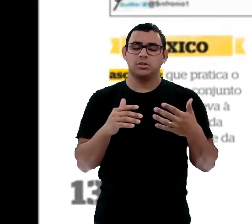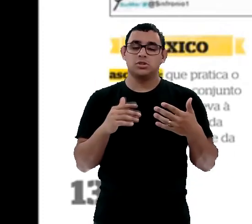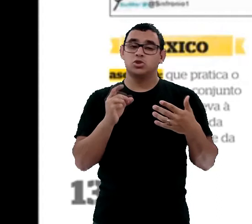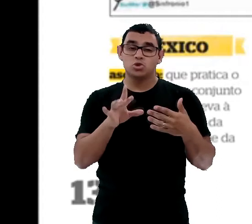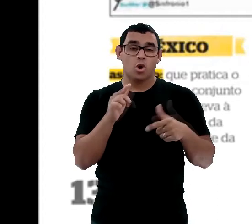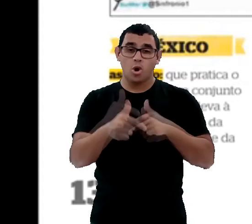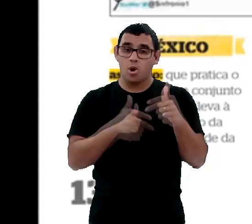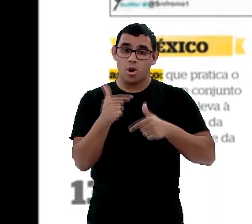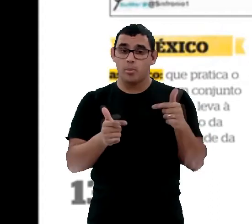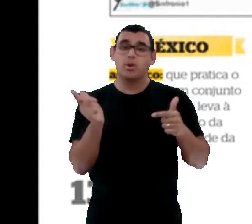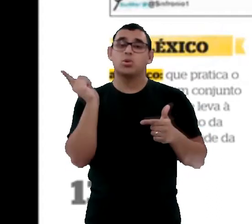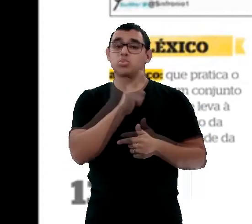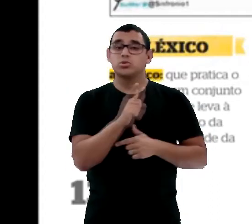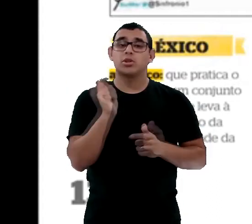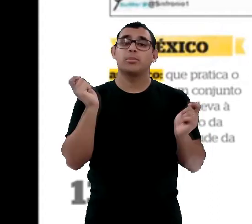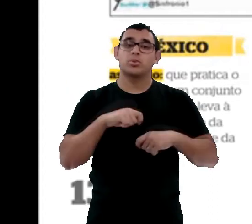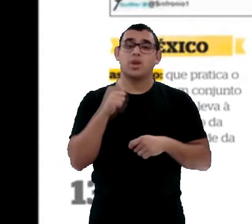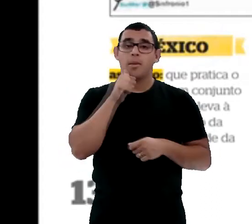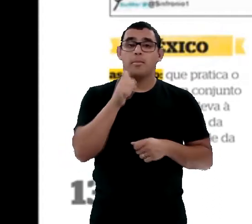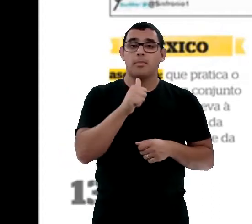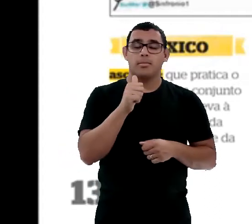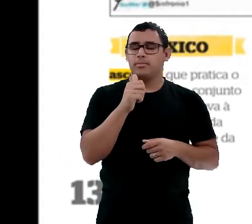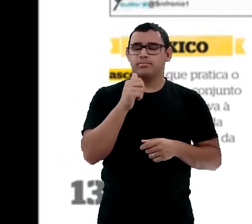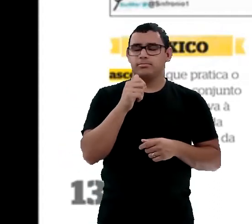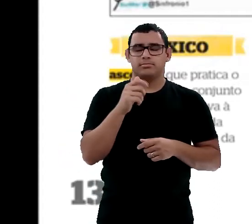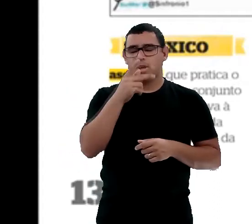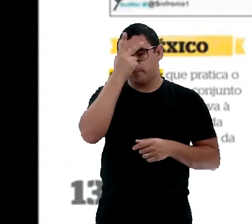o trabalho